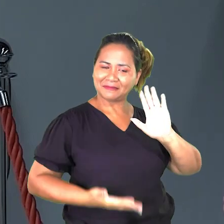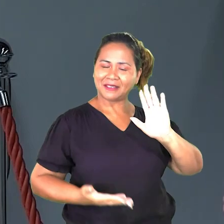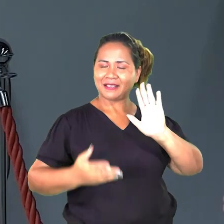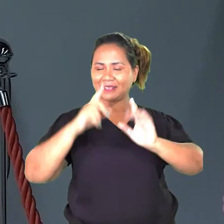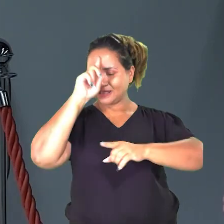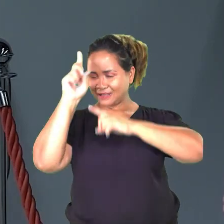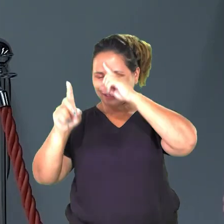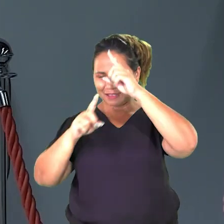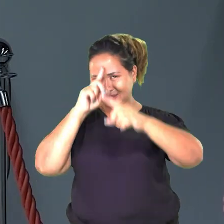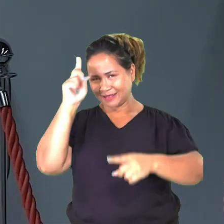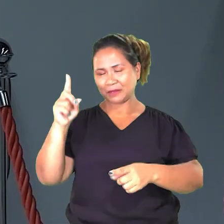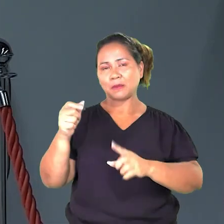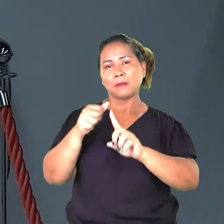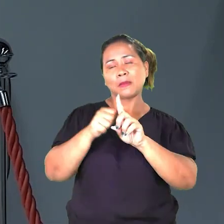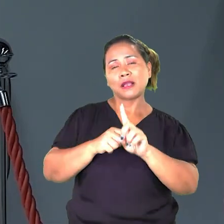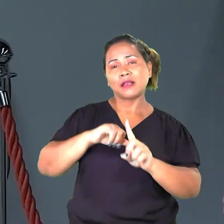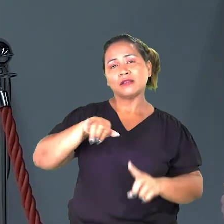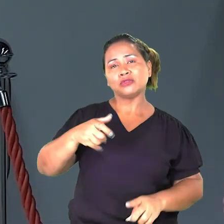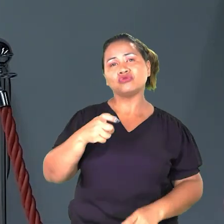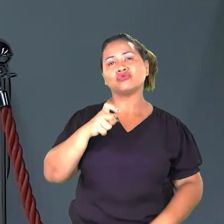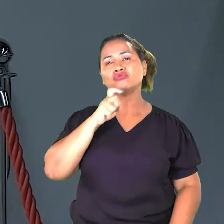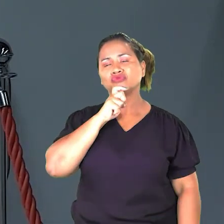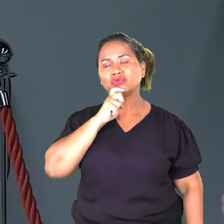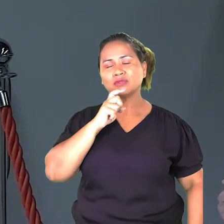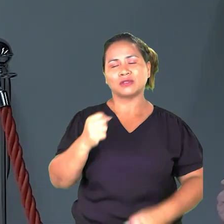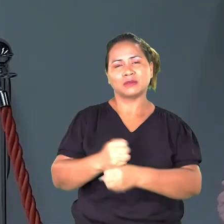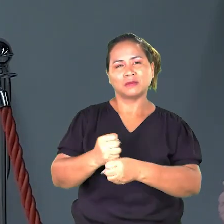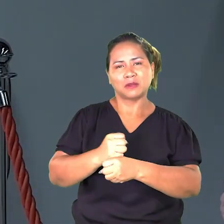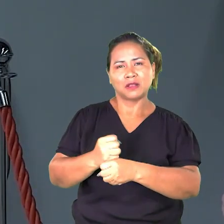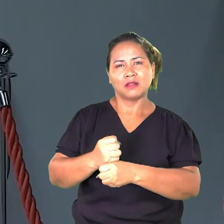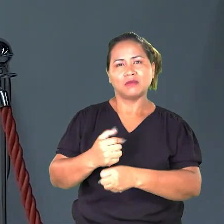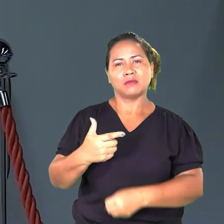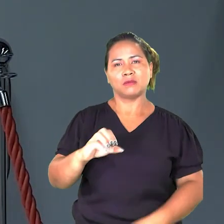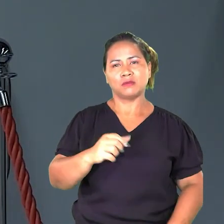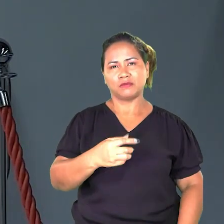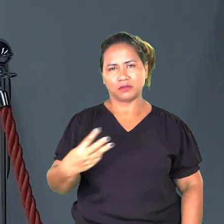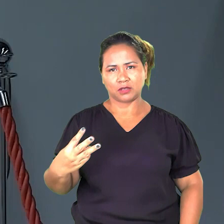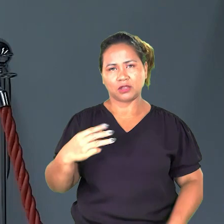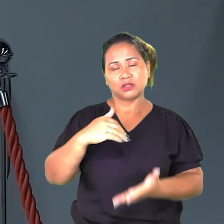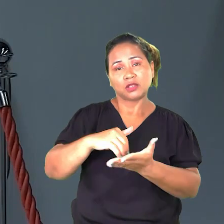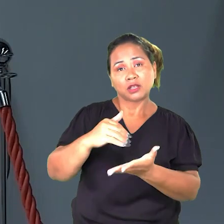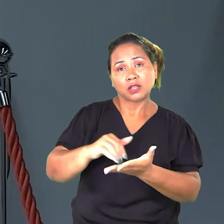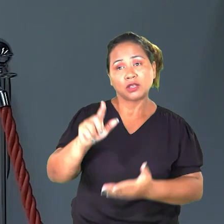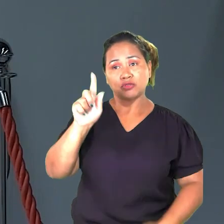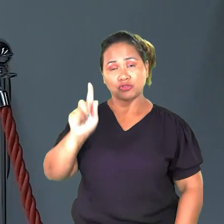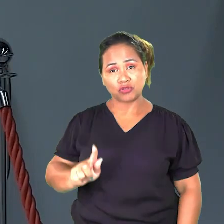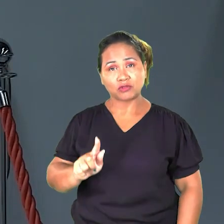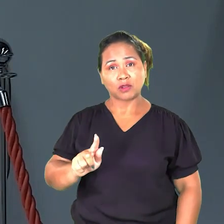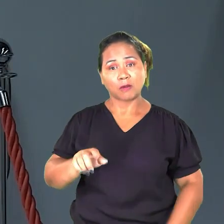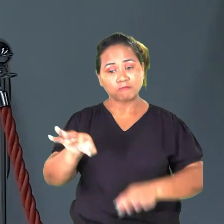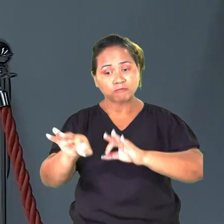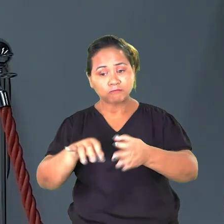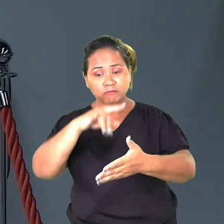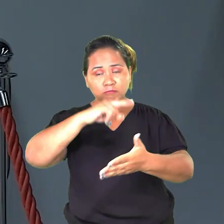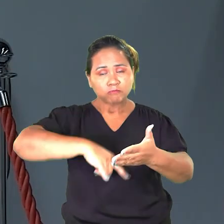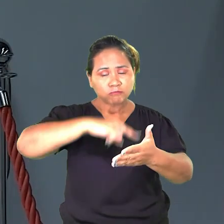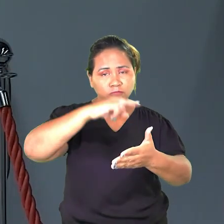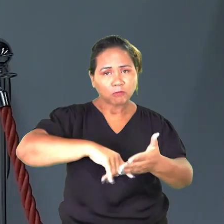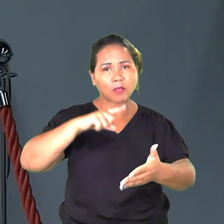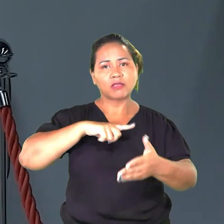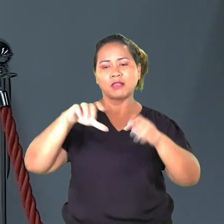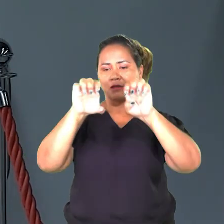Constitui-se também prazeroso resultado simbólico decorrente da criação, desde junho do ano passado, da nossa Secretaria de